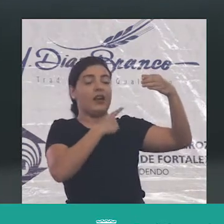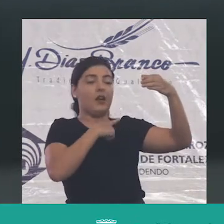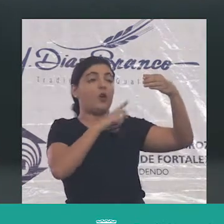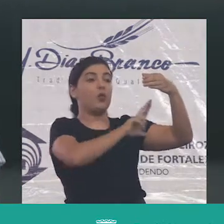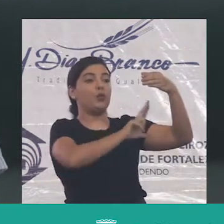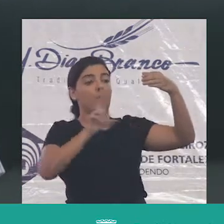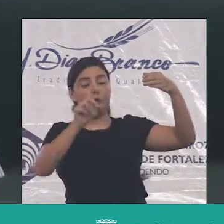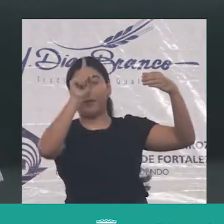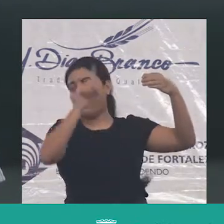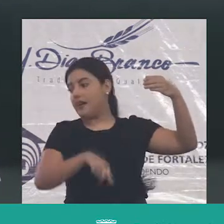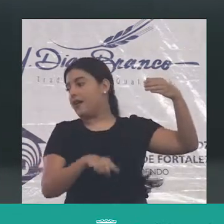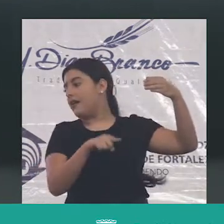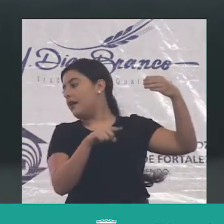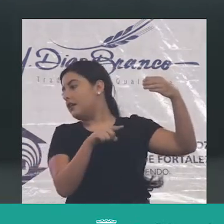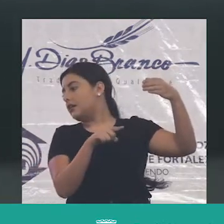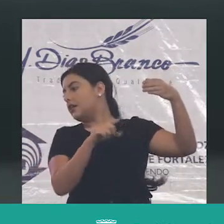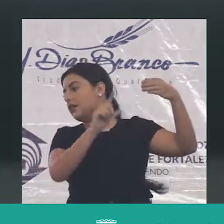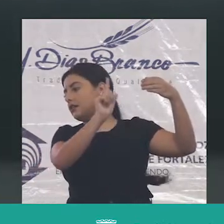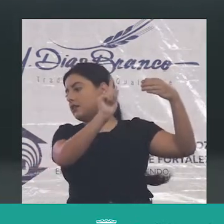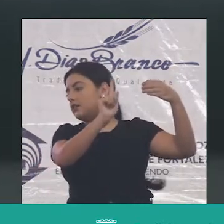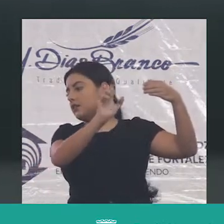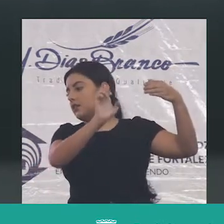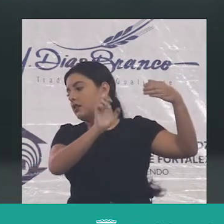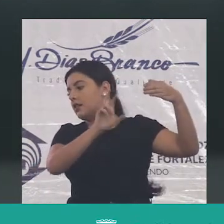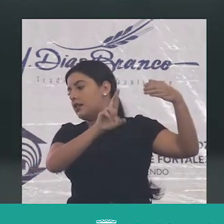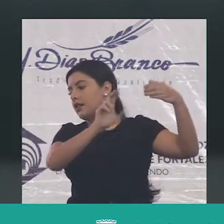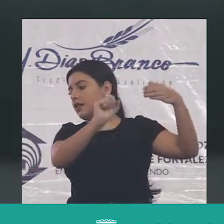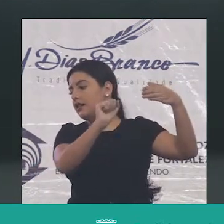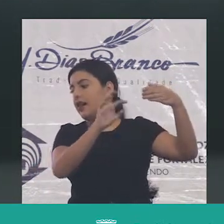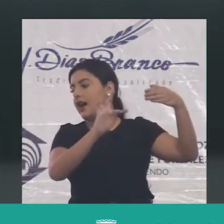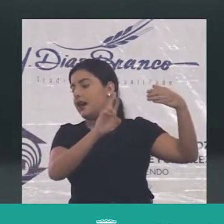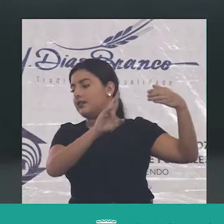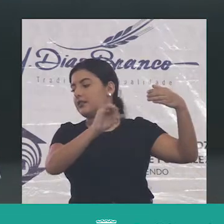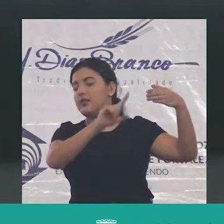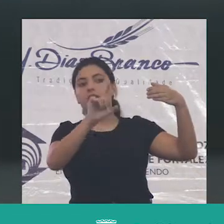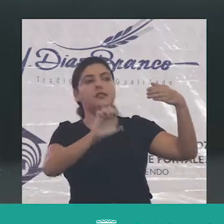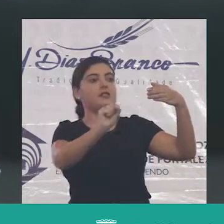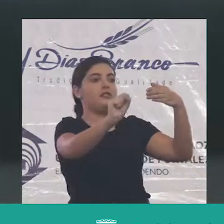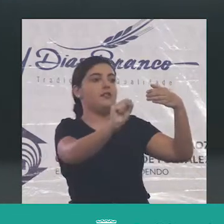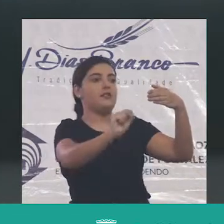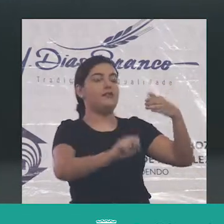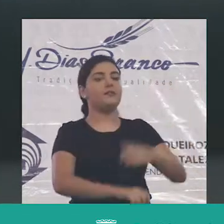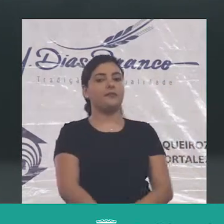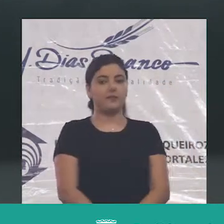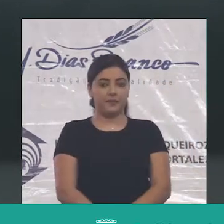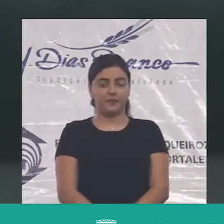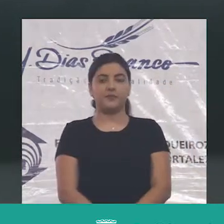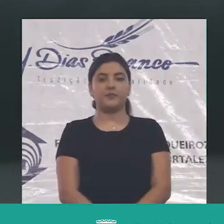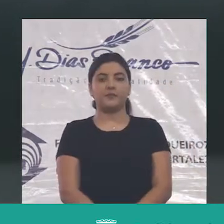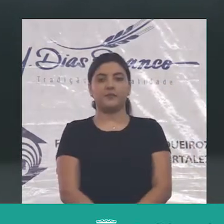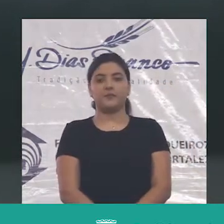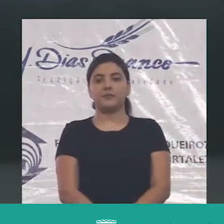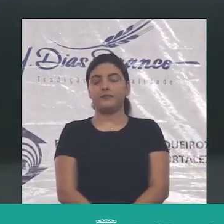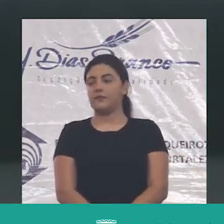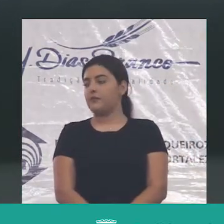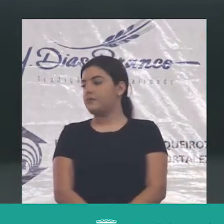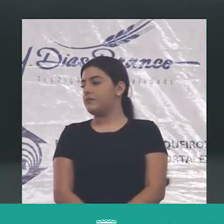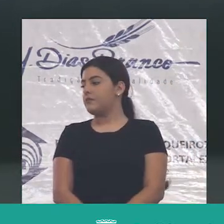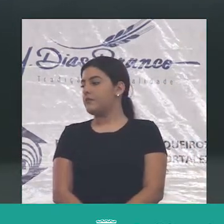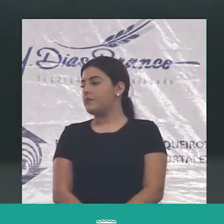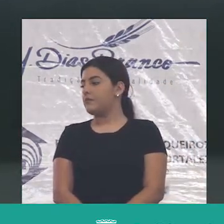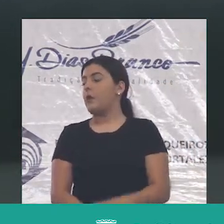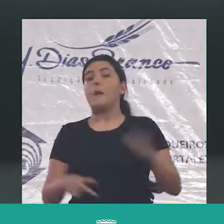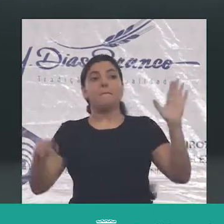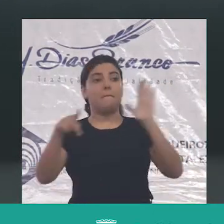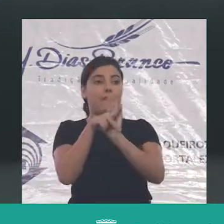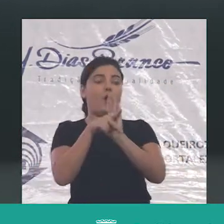todo, em qualquer posição que ela seja traçada, ela vai ser chamada de geratriz do